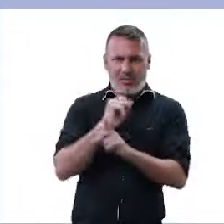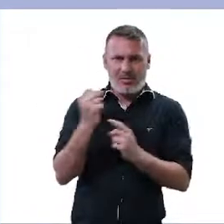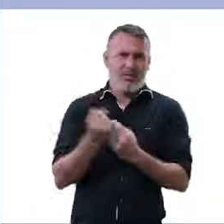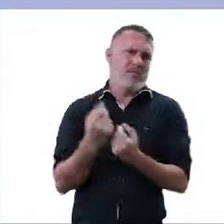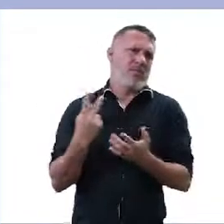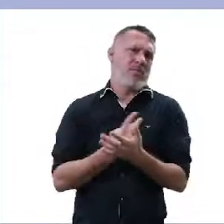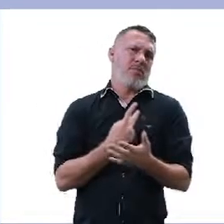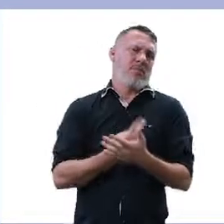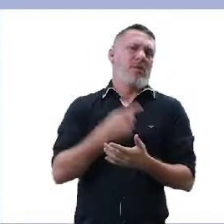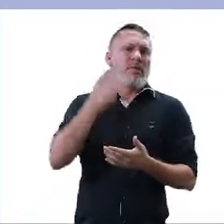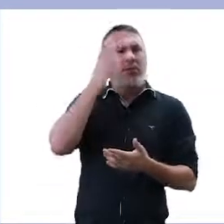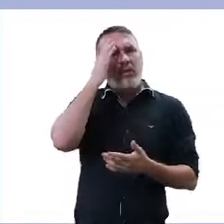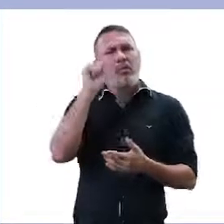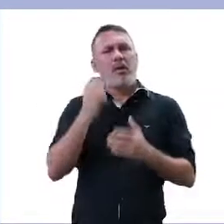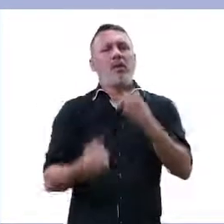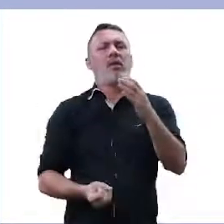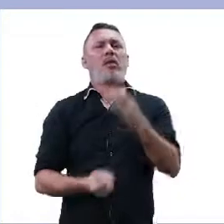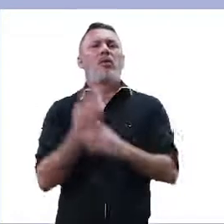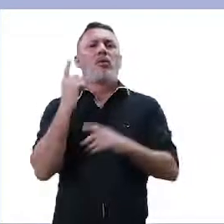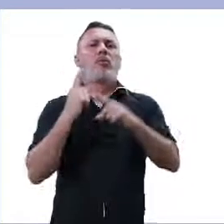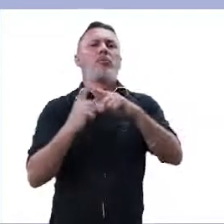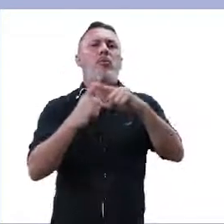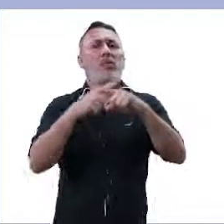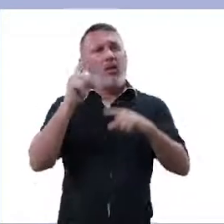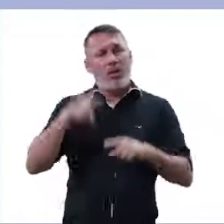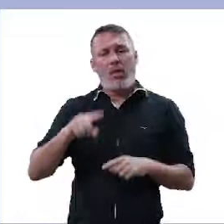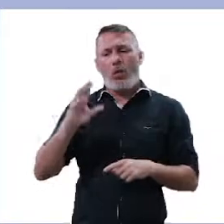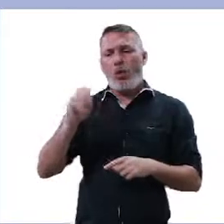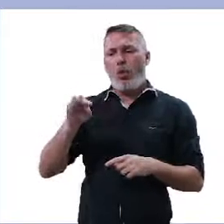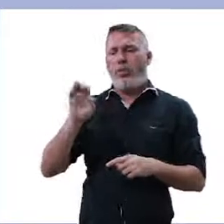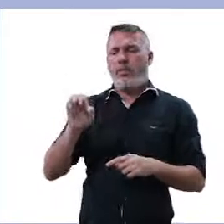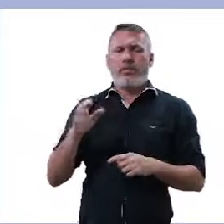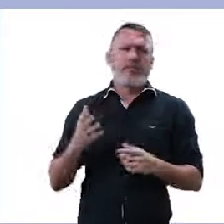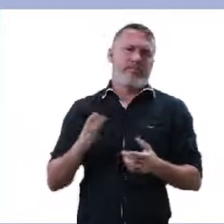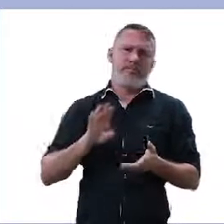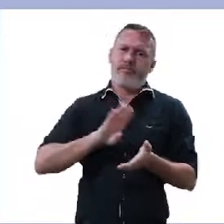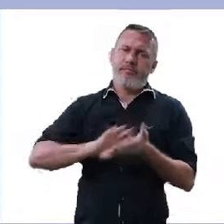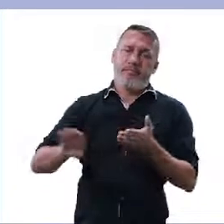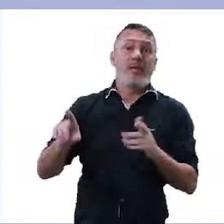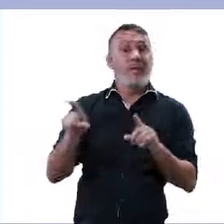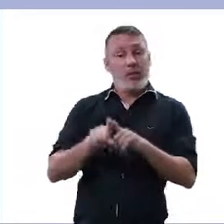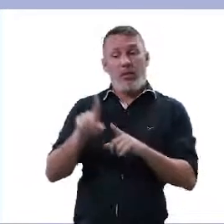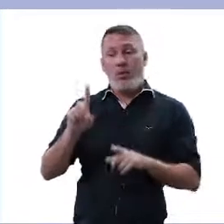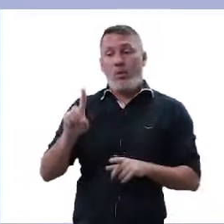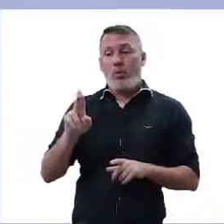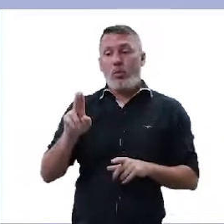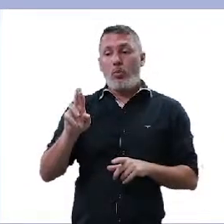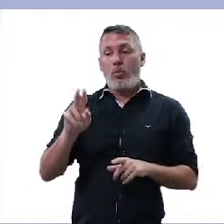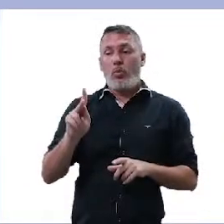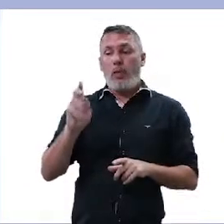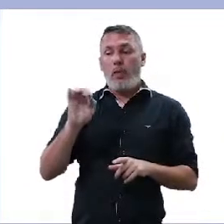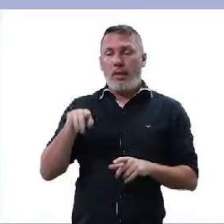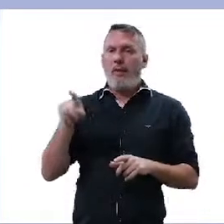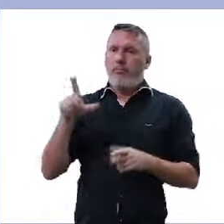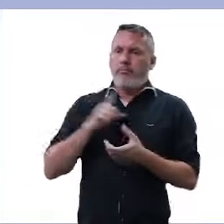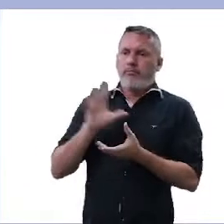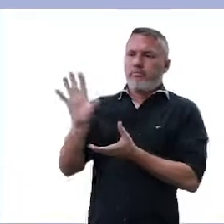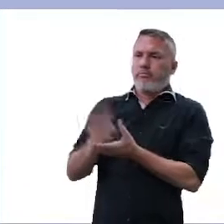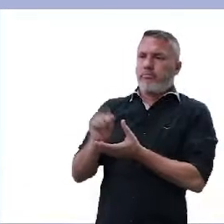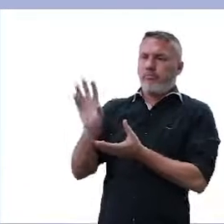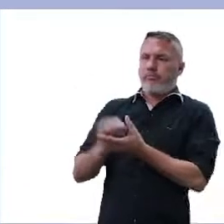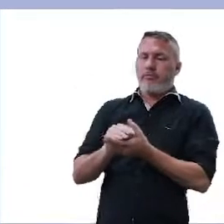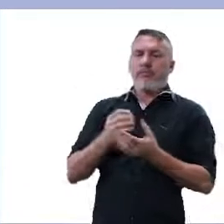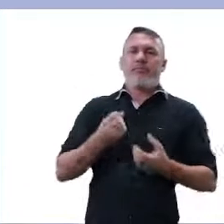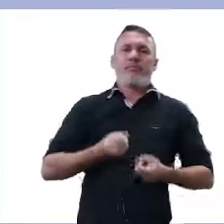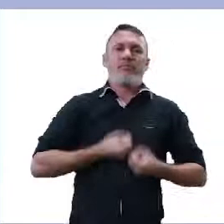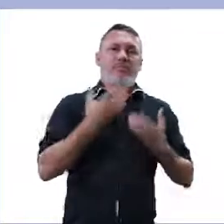errado. Né? Já acabamos de ver que foi o Comte, criador do positivismo. Embora o Durkheim beba na fonte positivista para poder formular sua própria